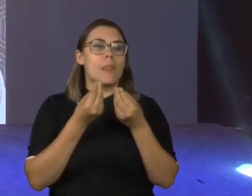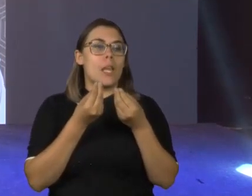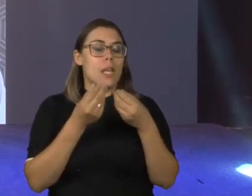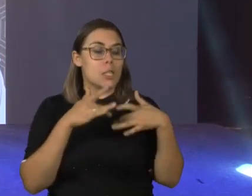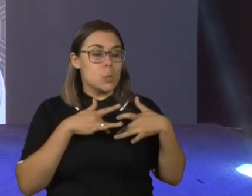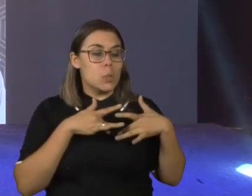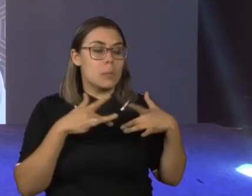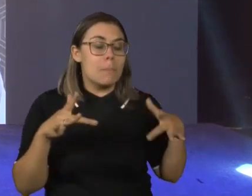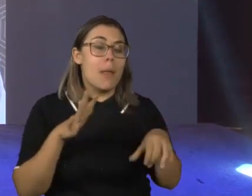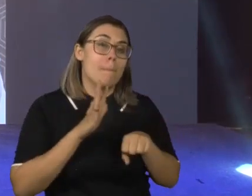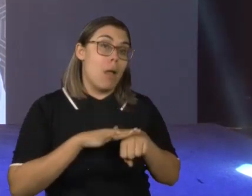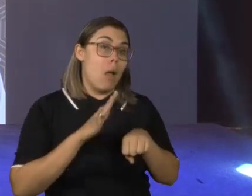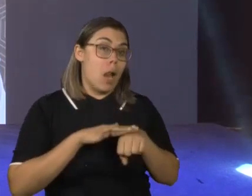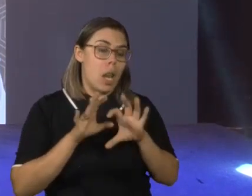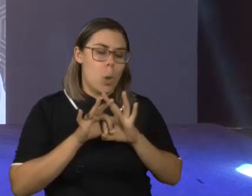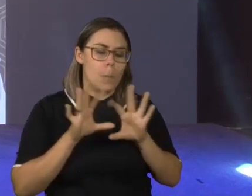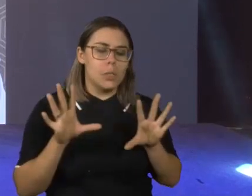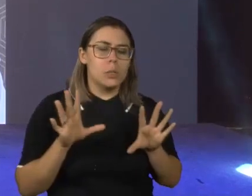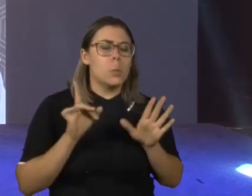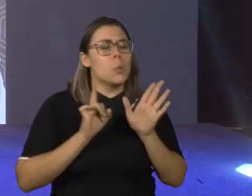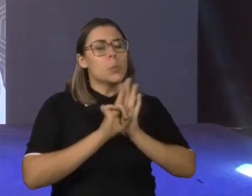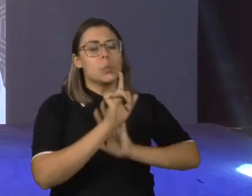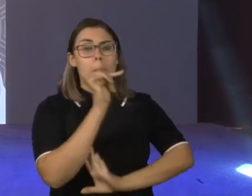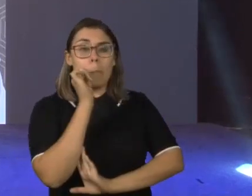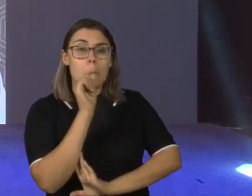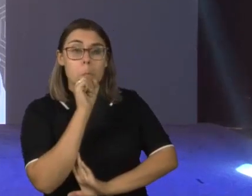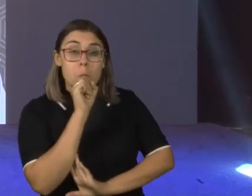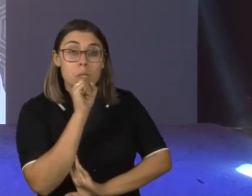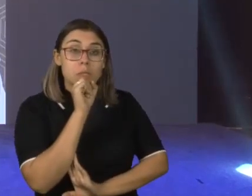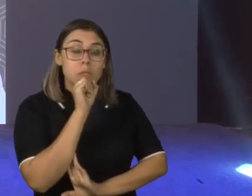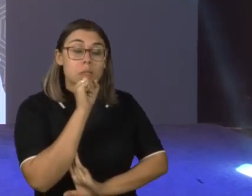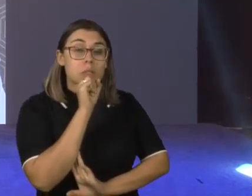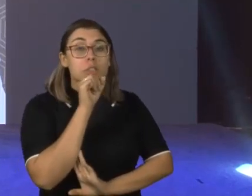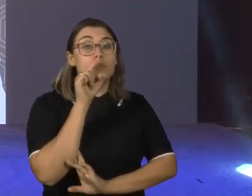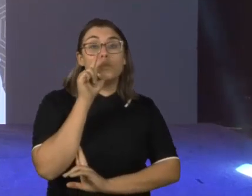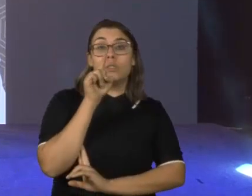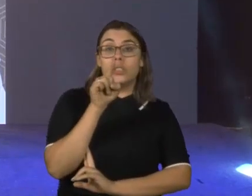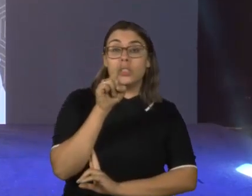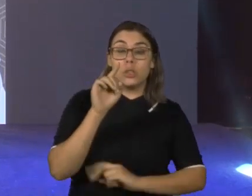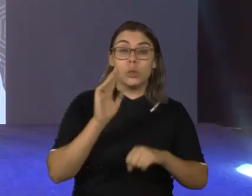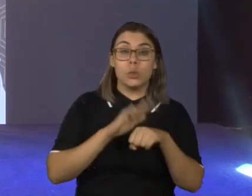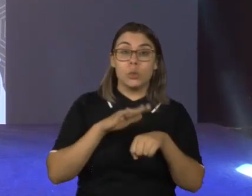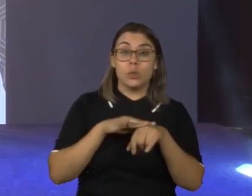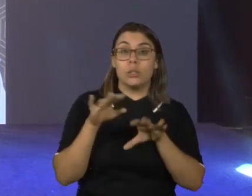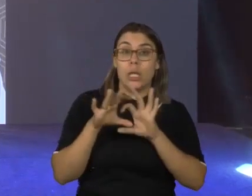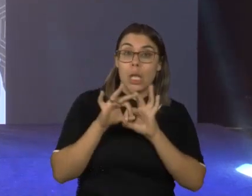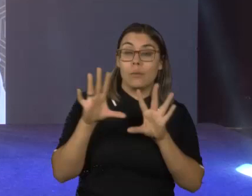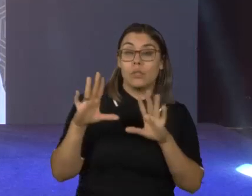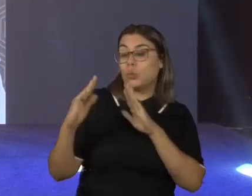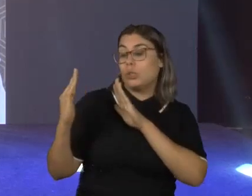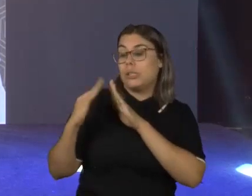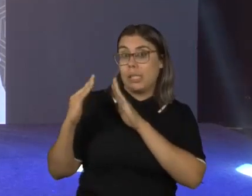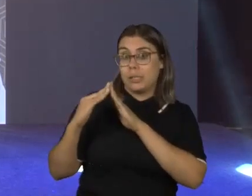2 anos, já se passaram 2 anos desde a experiência, e eu perguntei para a Cláudia se realmente a tua autonomia estava acontecendo em casa,